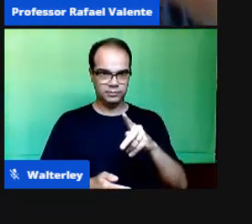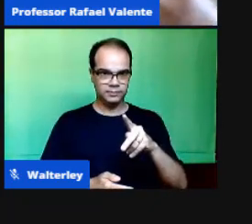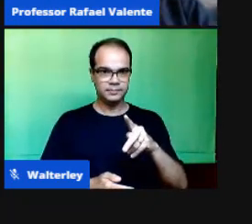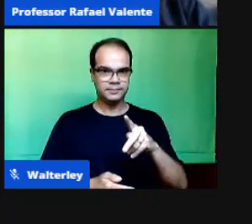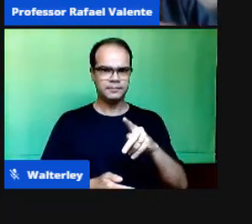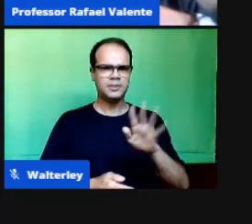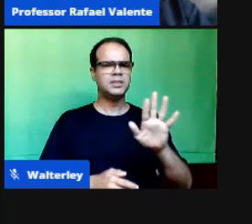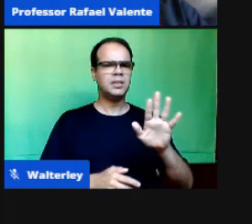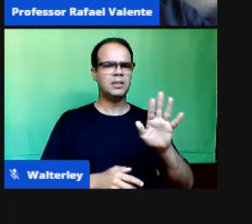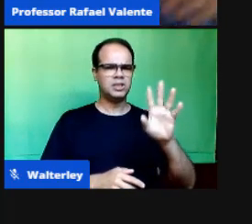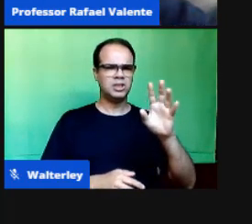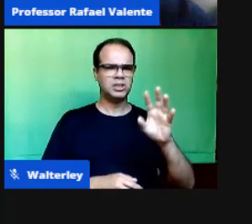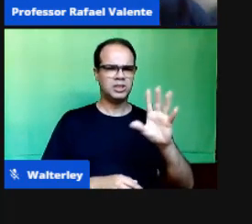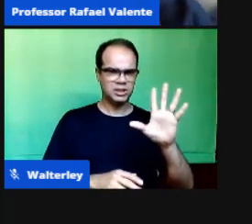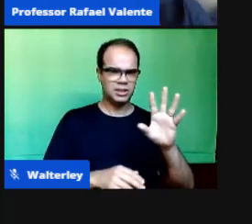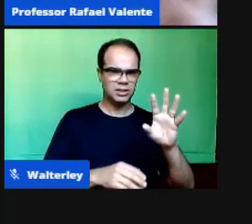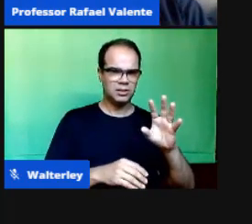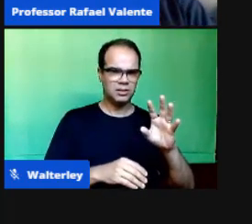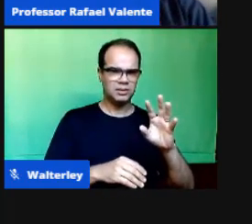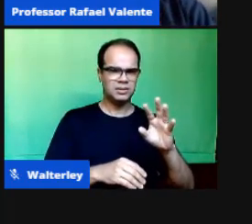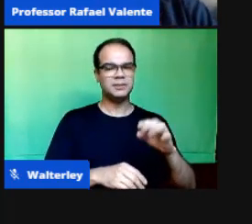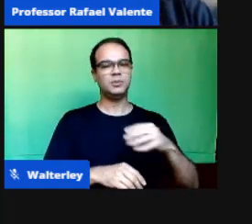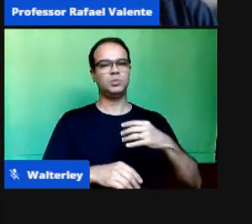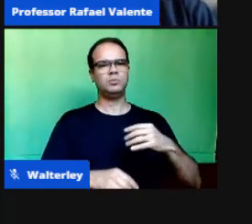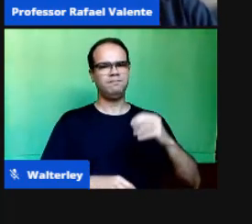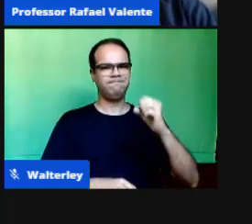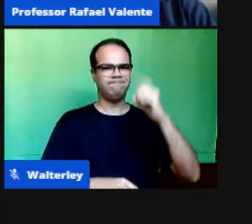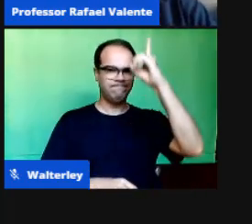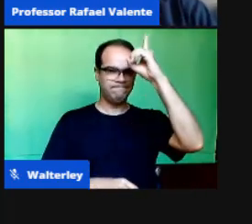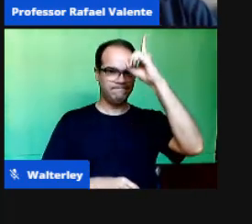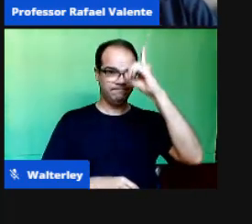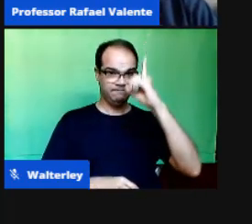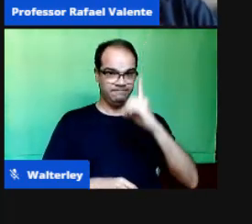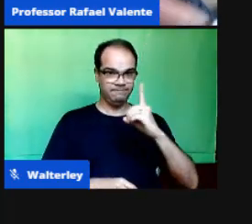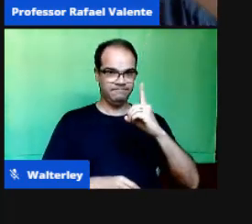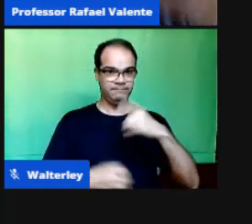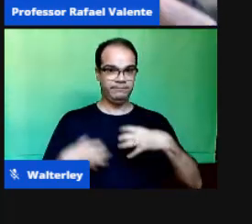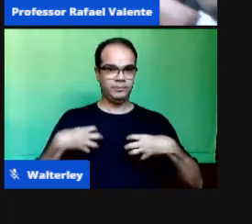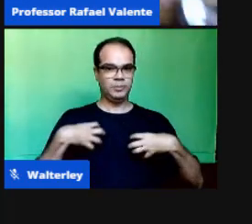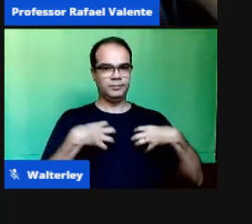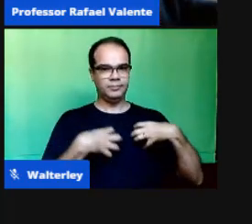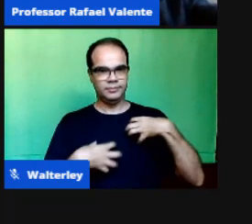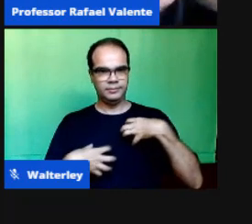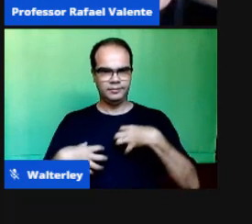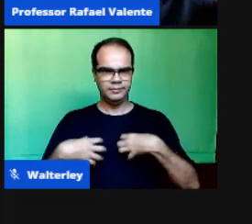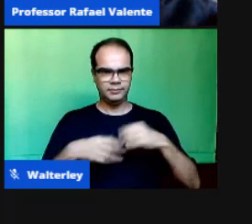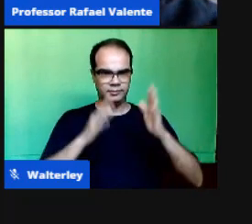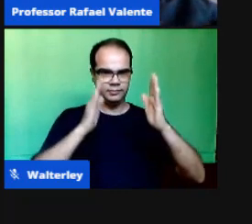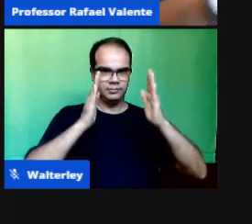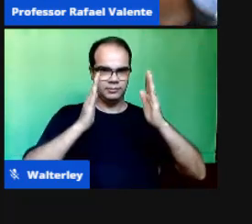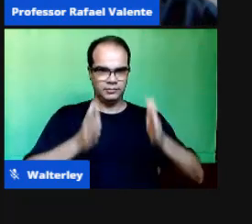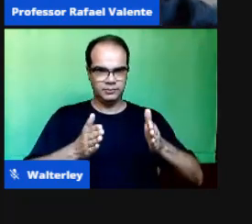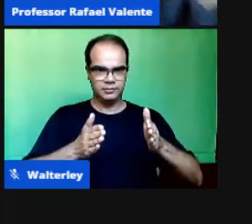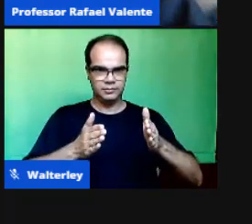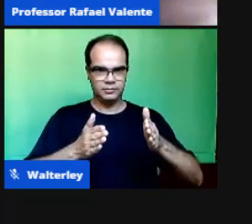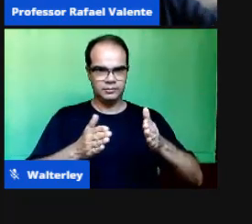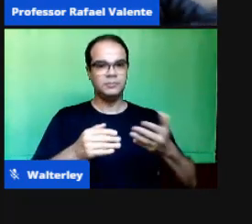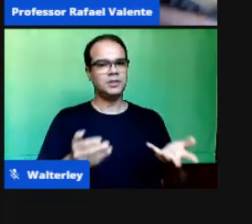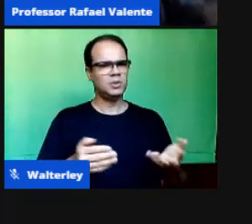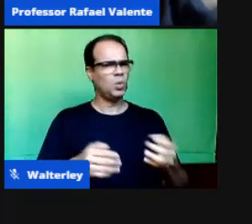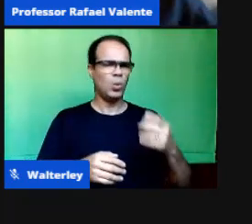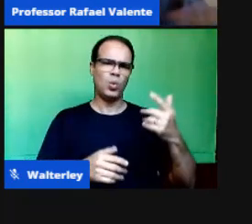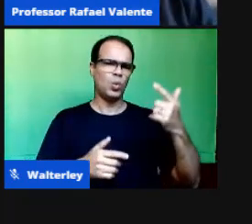com depressão, com ansiedade, né, que seja, né, e claro, outras